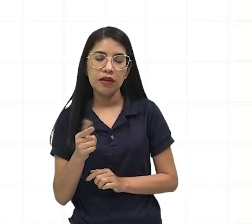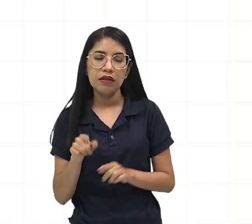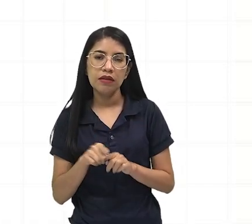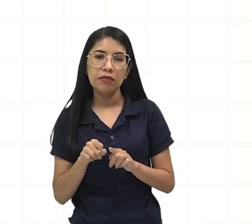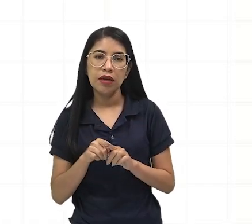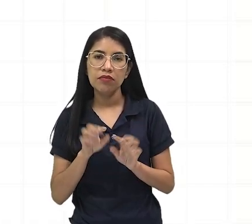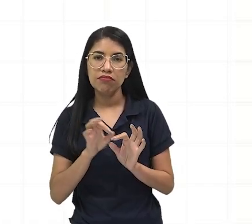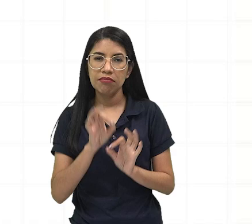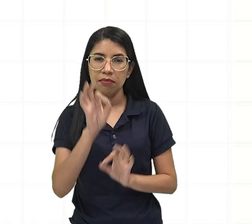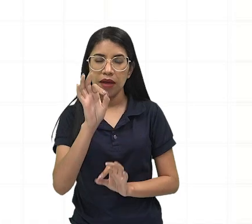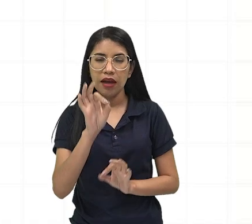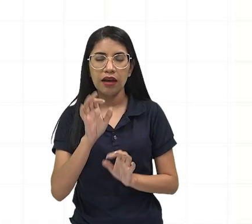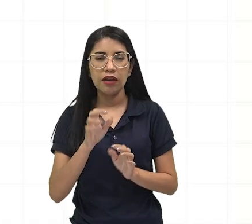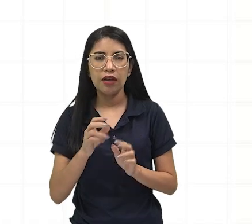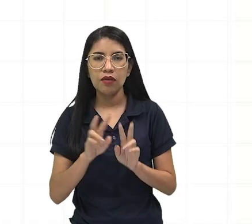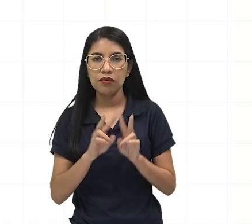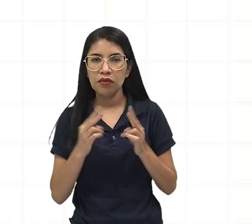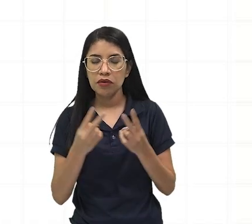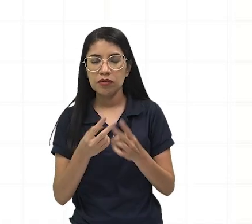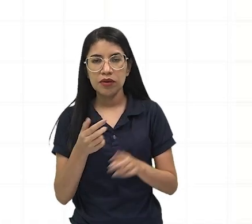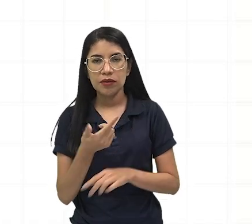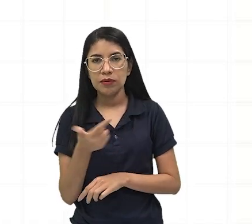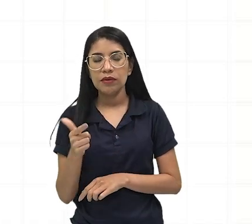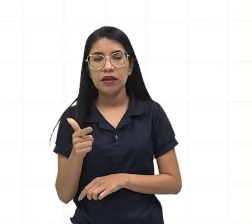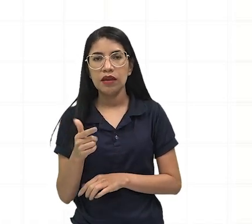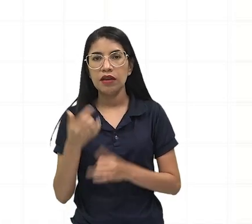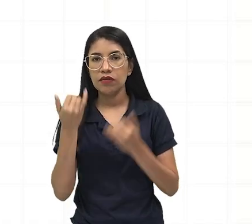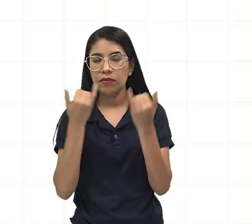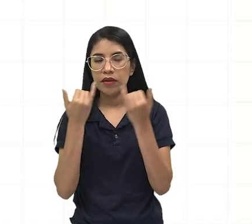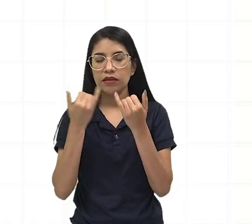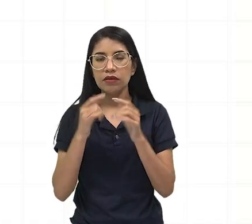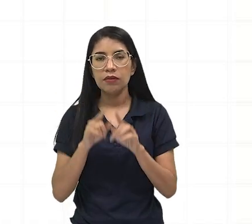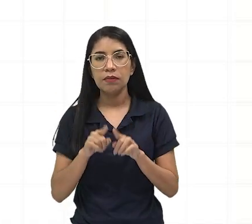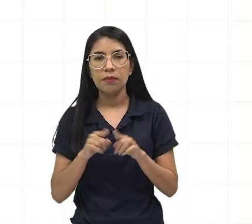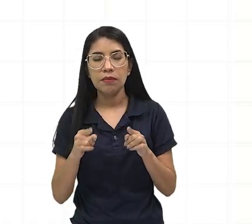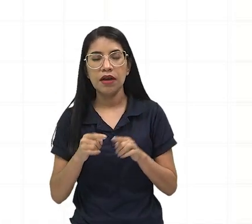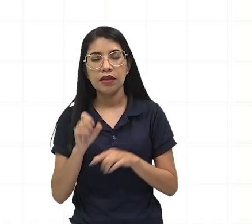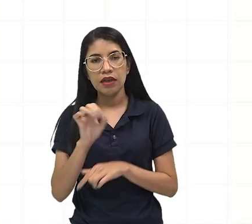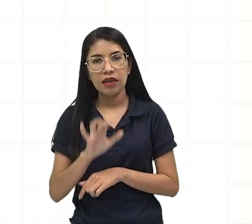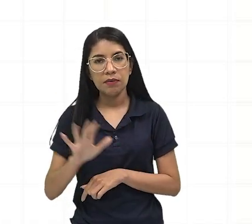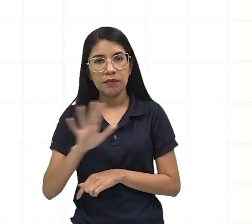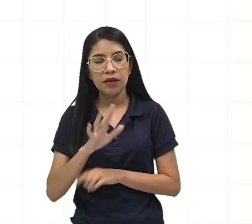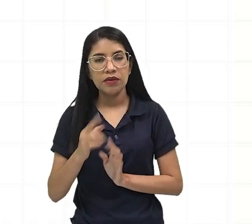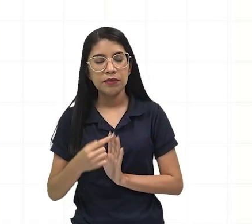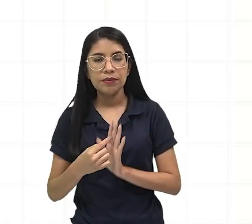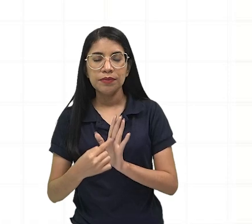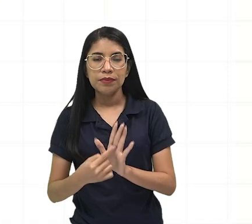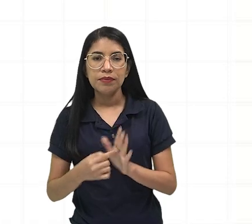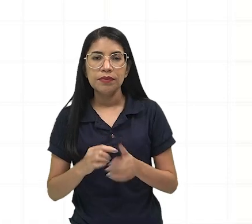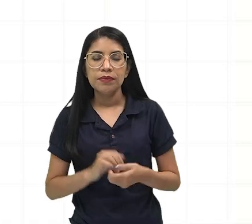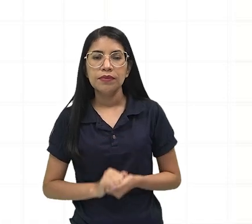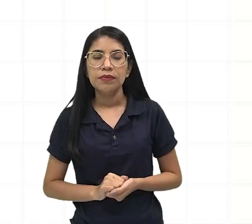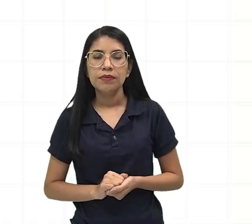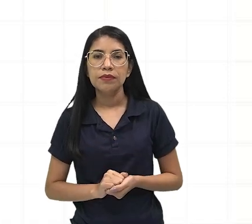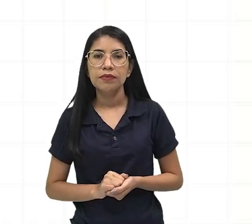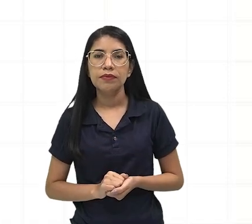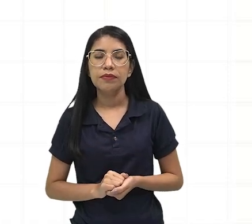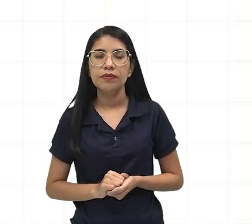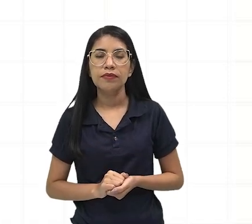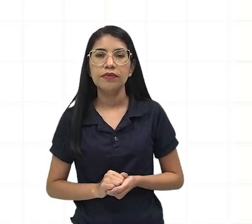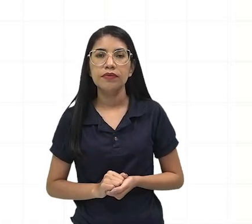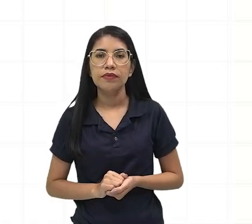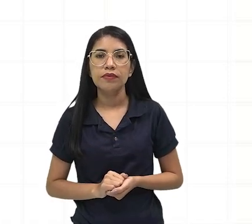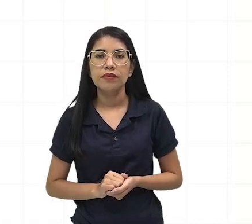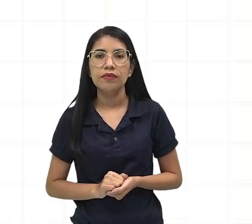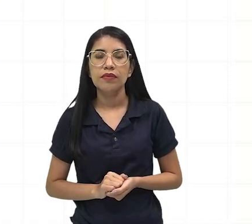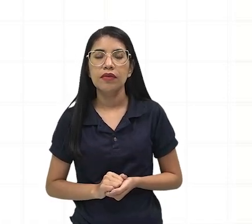medidas, né, no exercício, mas sim na figura. Né? Eu vou até apagar essa figurinha aqui que